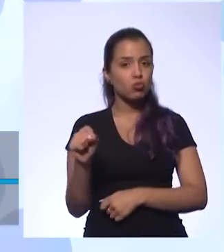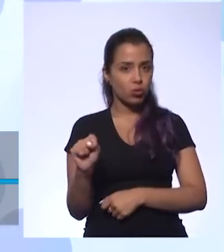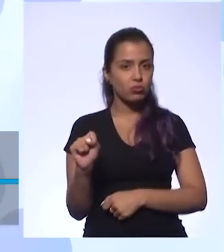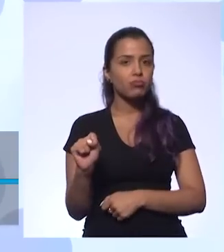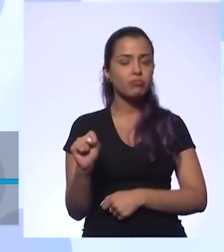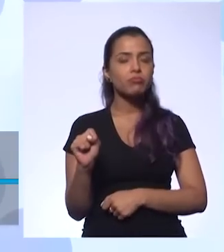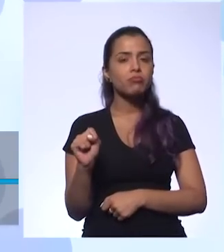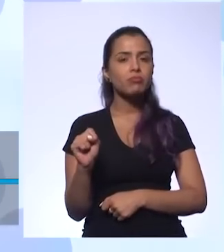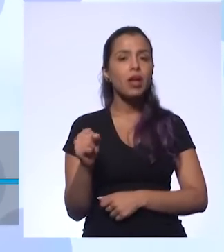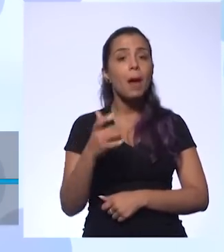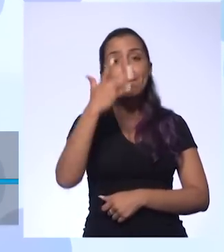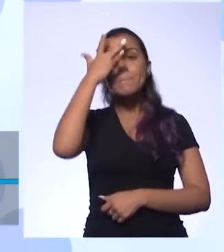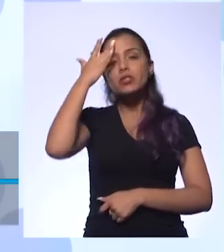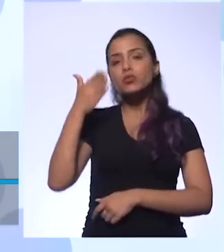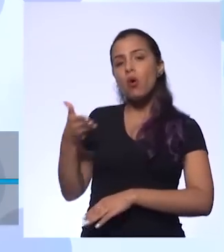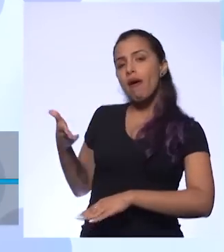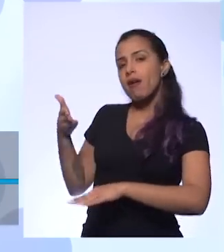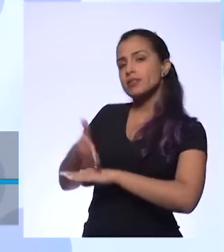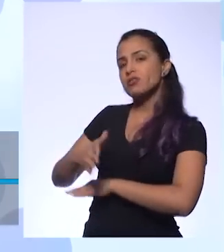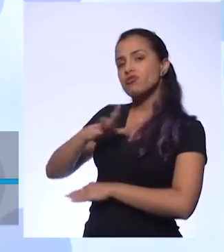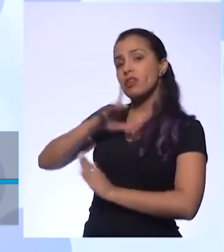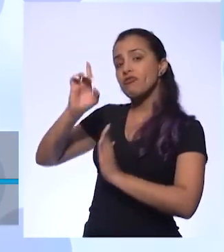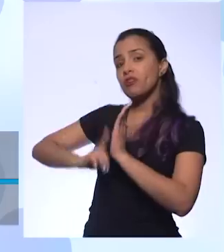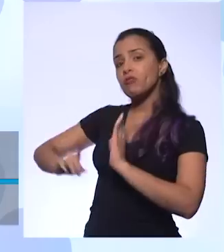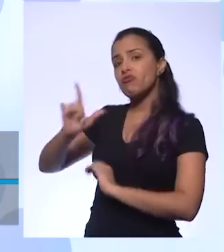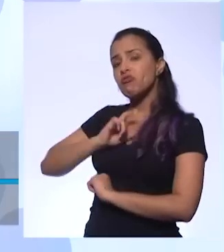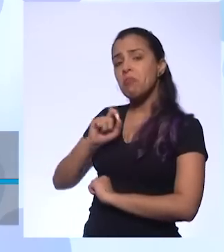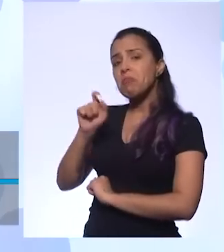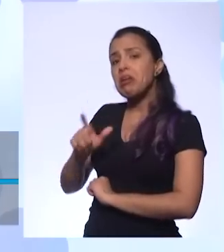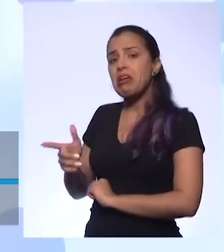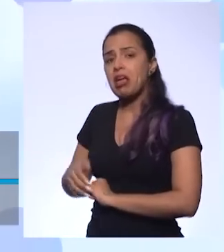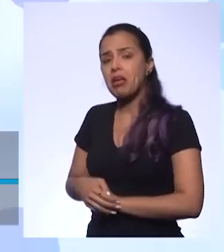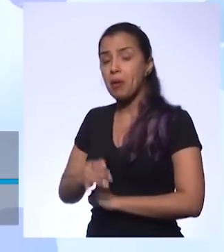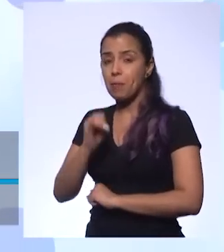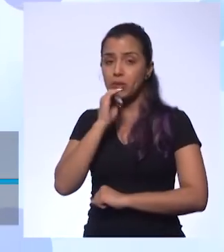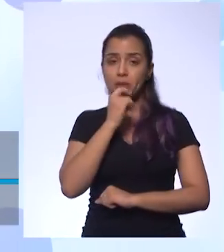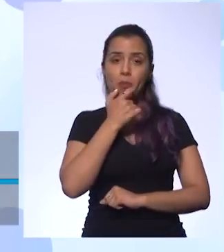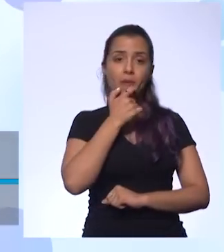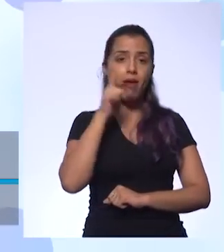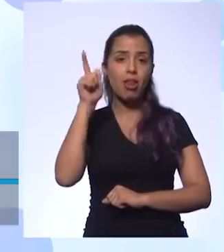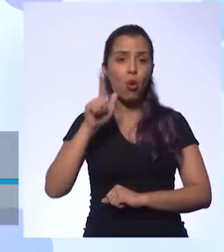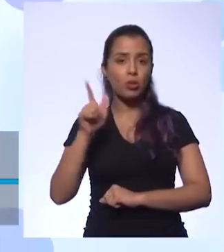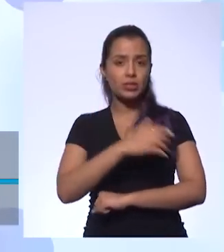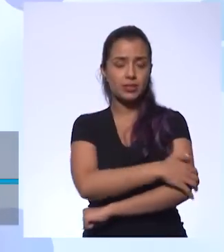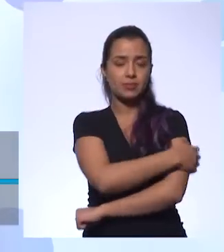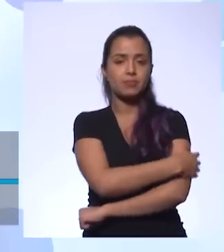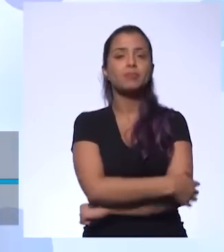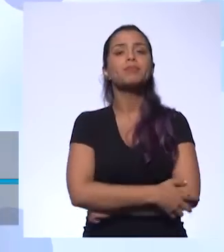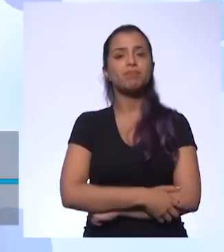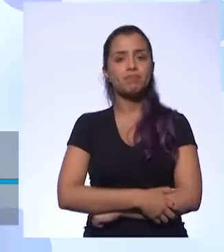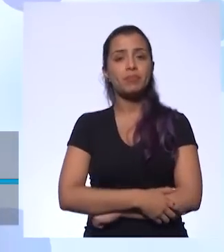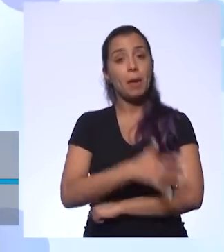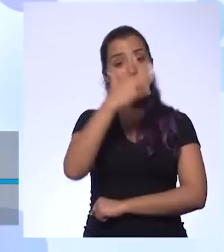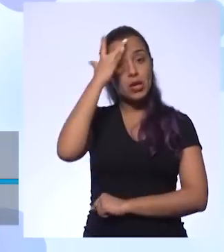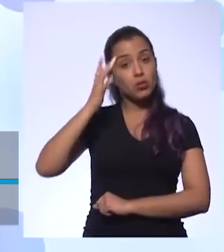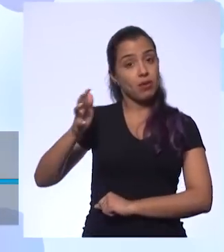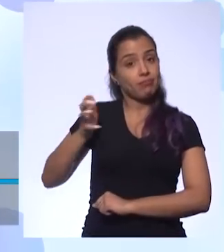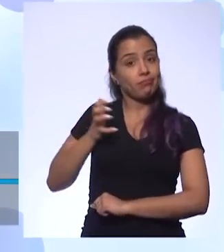quem tinha o direito à cidade? Aí eu vou pegar, sei lá, Londres. Quem tinha o direito à cidade? Os grandes